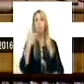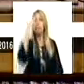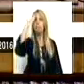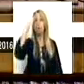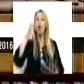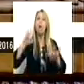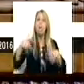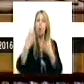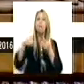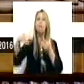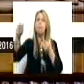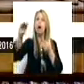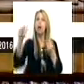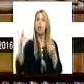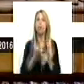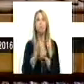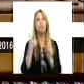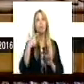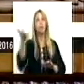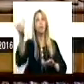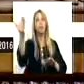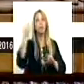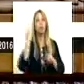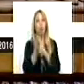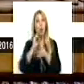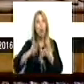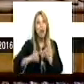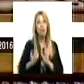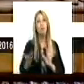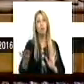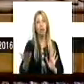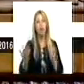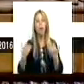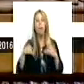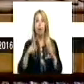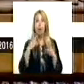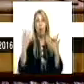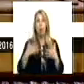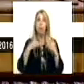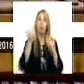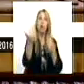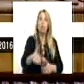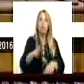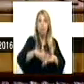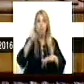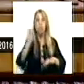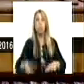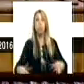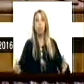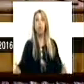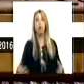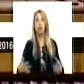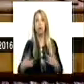poderia ir mais longe, porque longe ainda está do necessário. Um orçamento condicionado por constrangimentos,